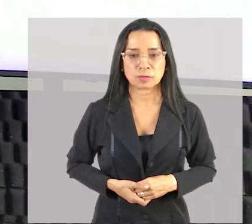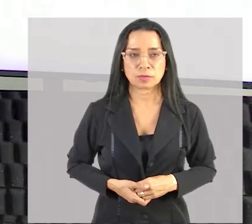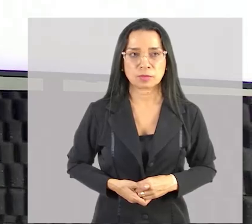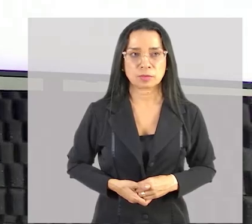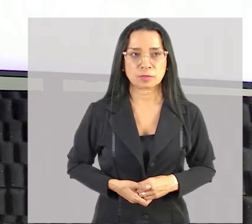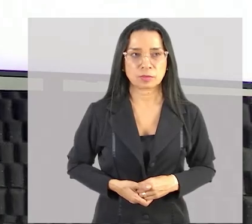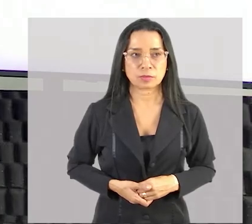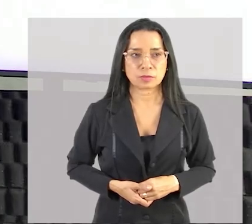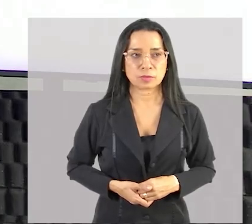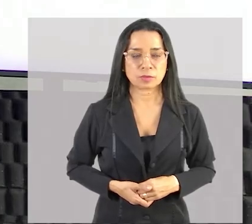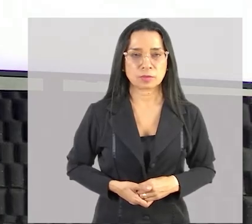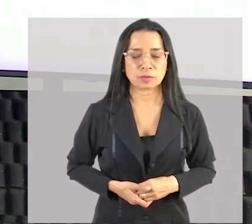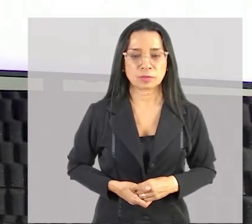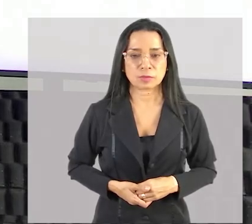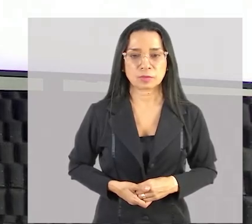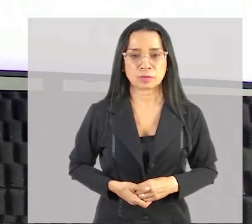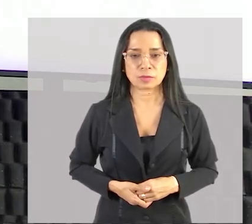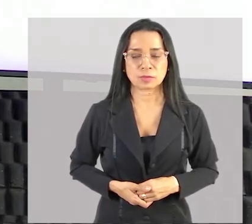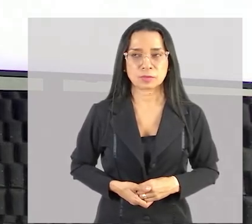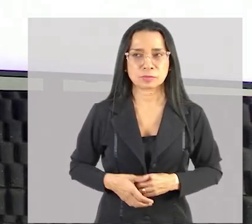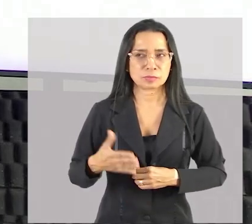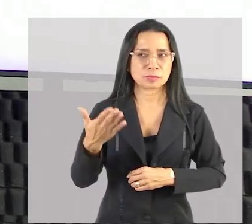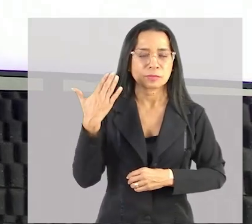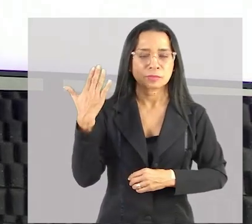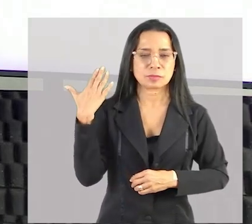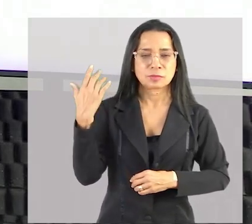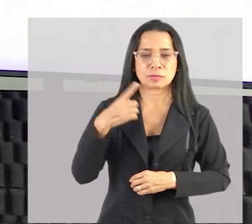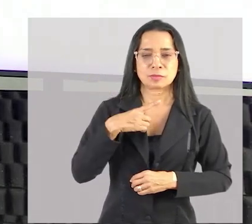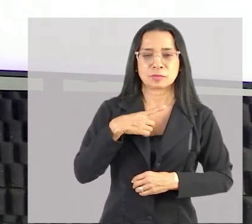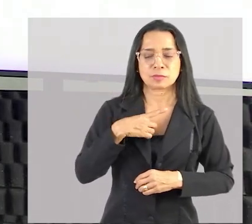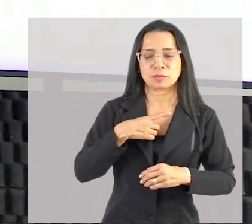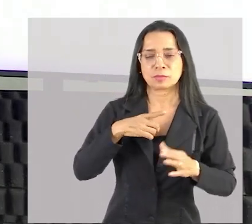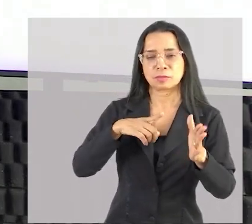Ó, uma vez tinha uma questão que ela fazia assim, ó.